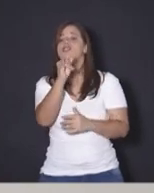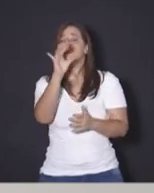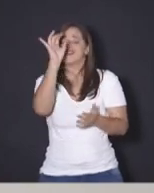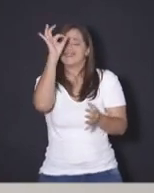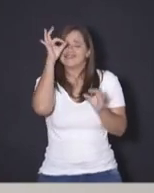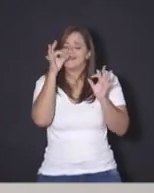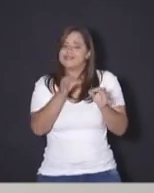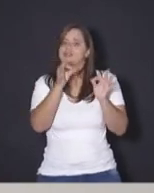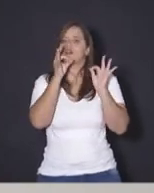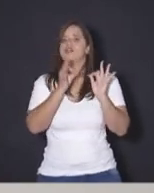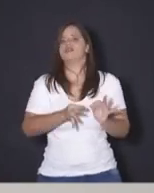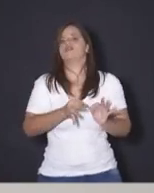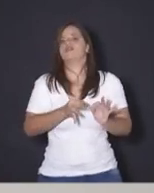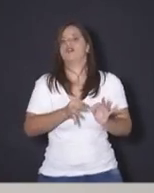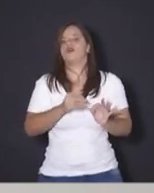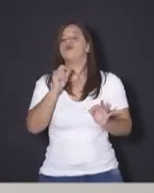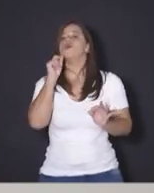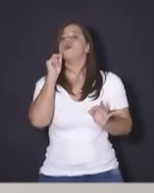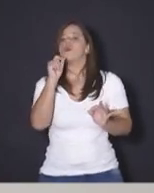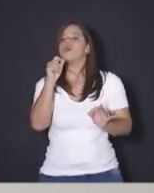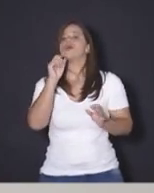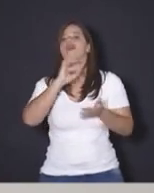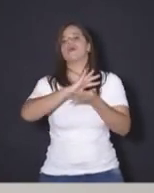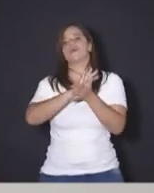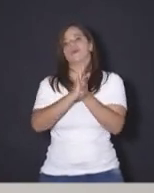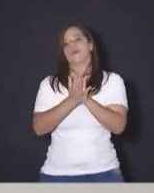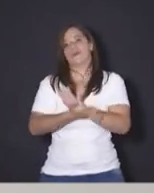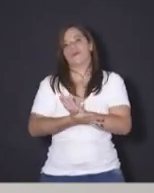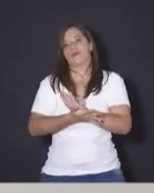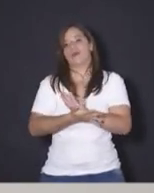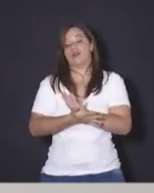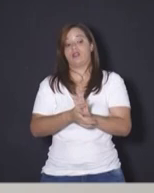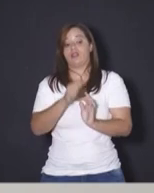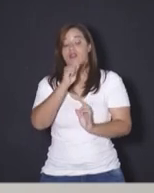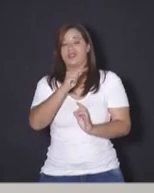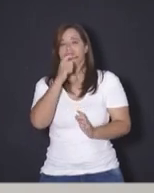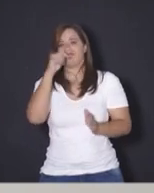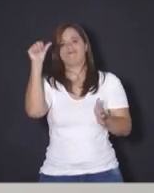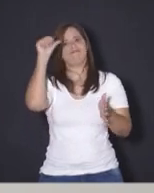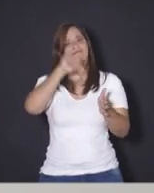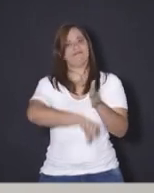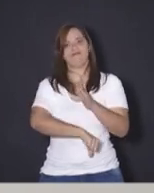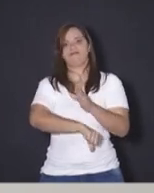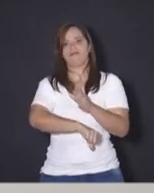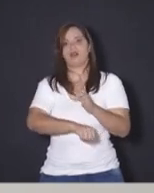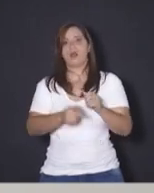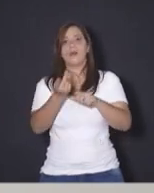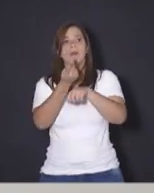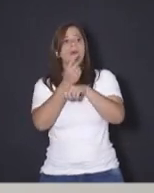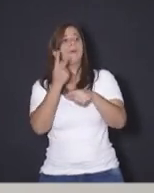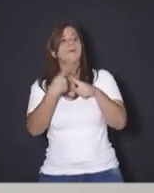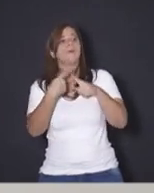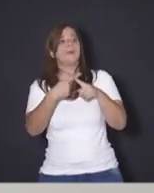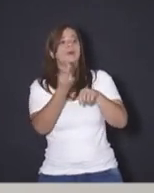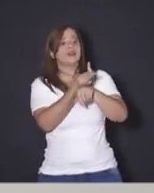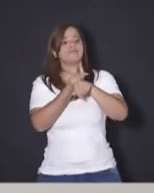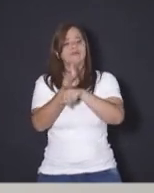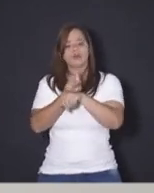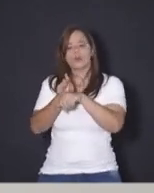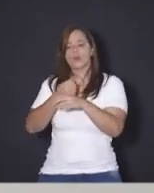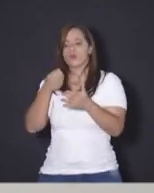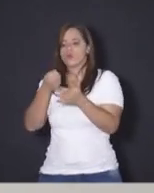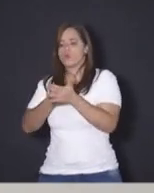exatamente o que eu aciso isso prejudica a busca e luta de